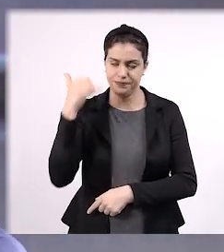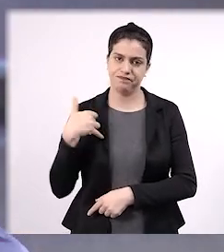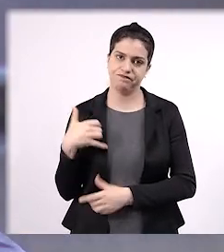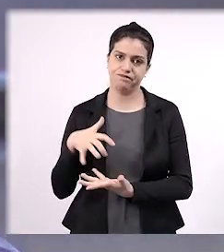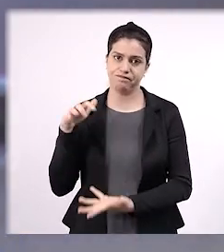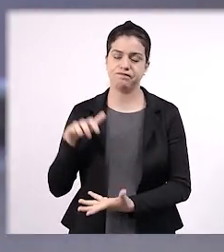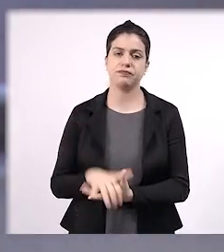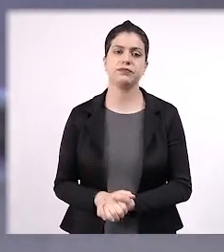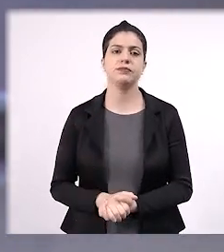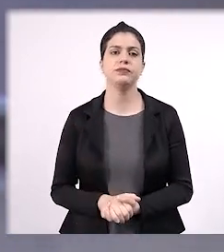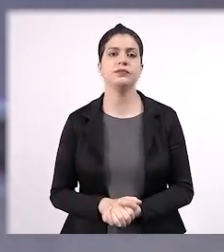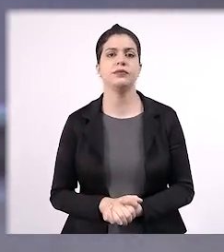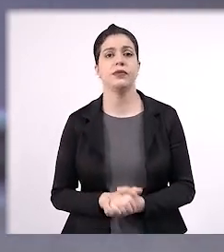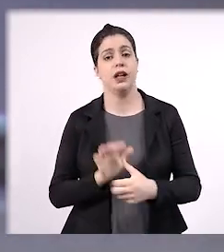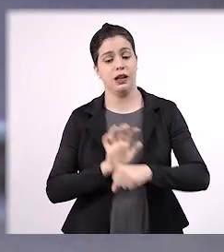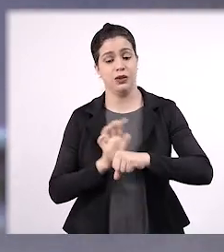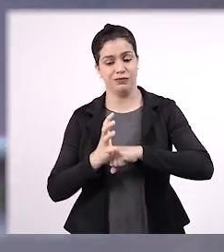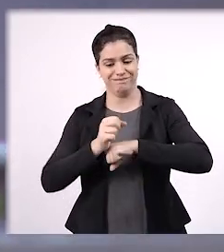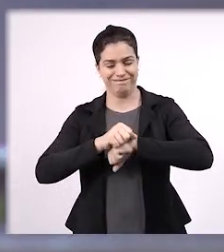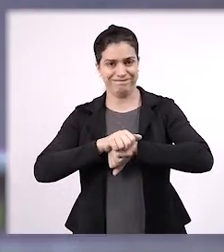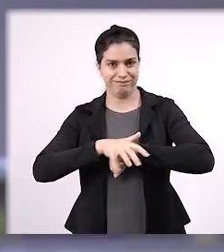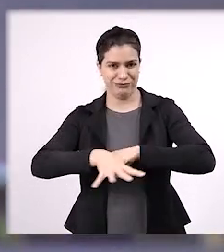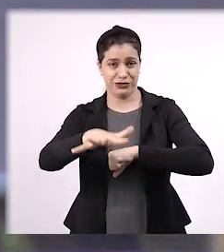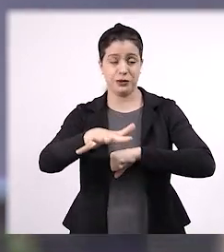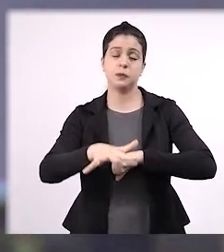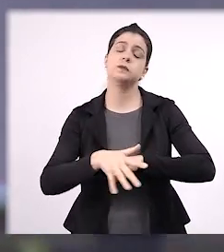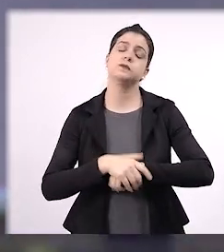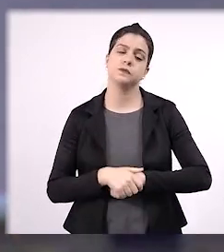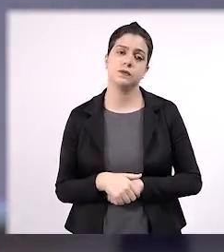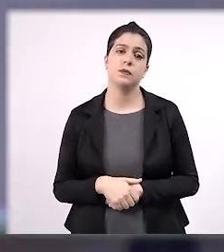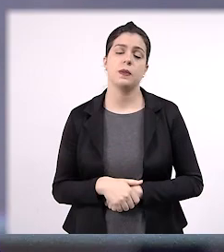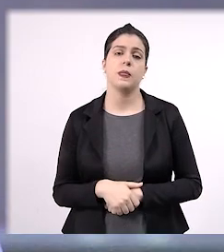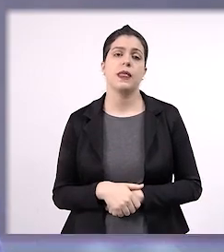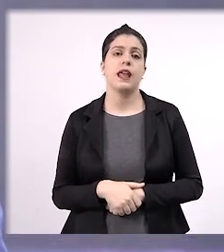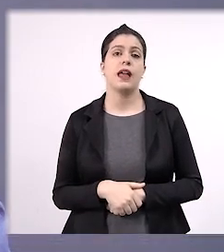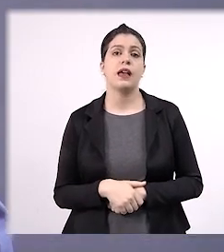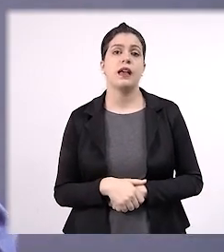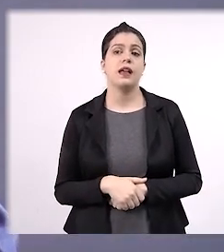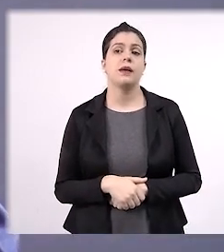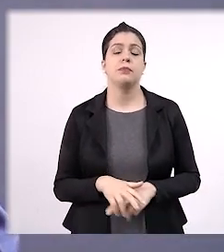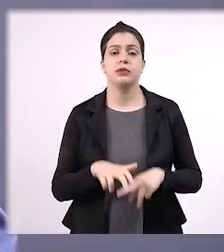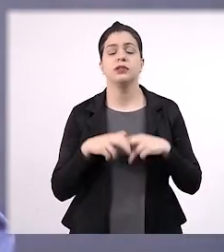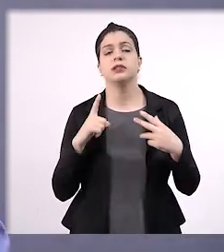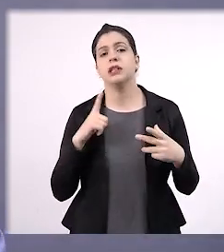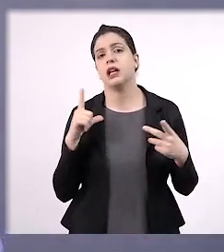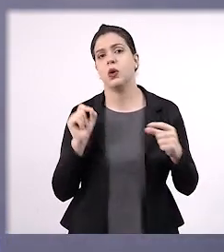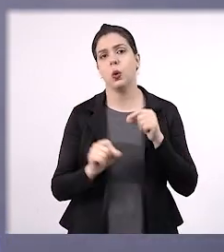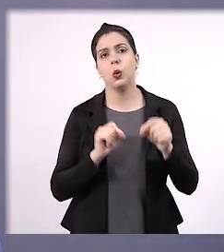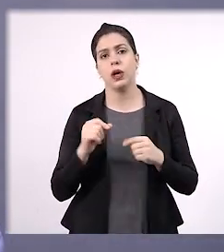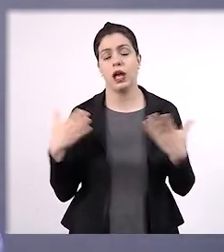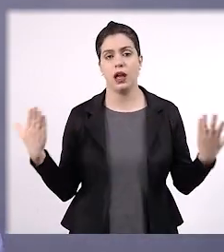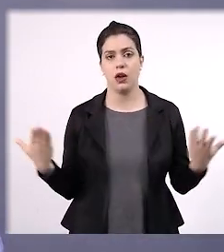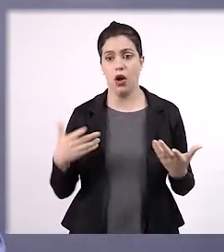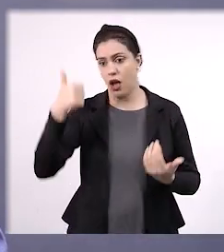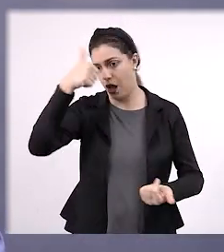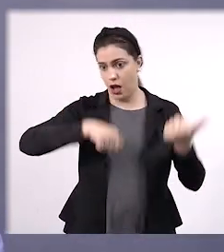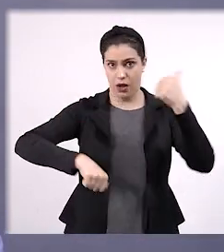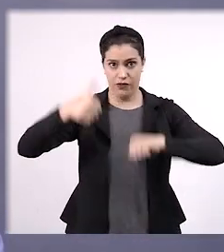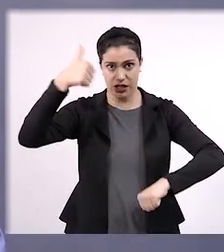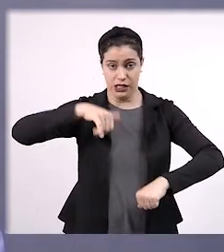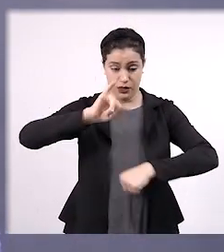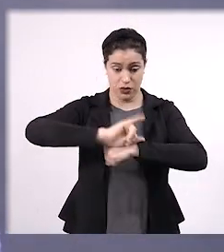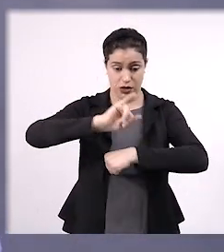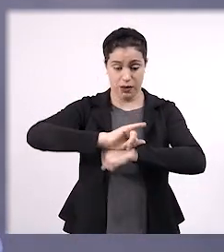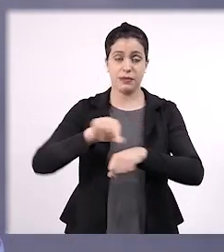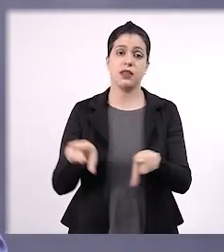e recomendações nesse sentido, envolvendo aí a questão da saúde da população e o